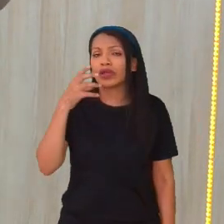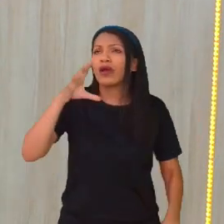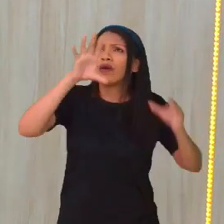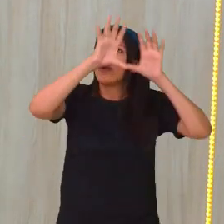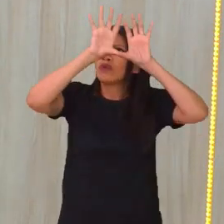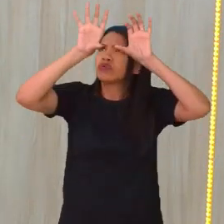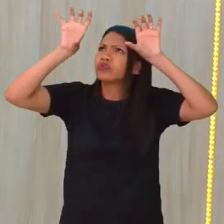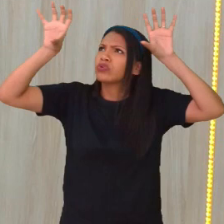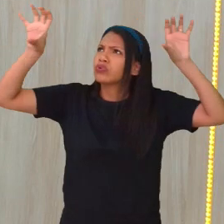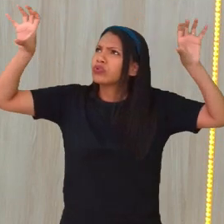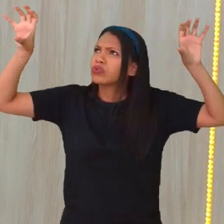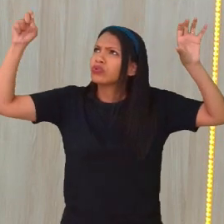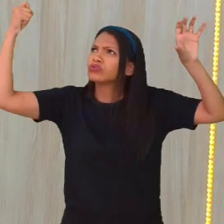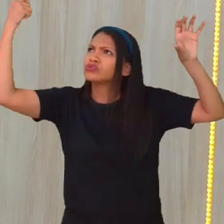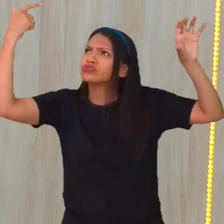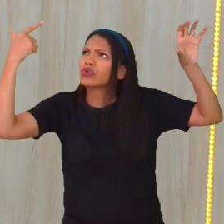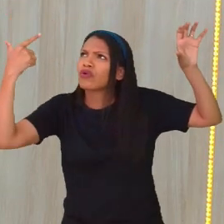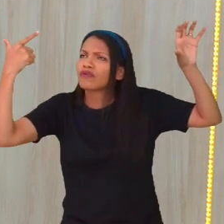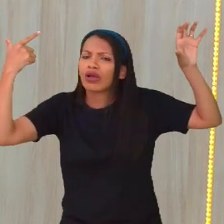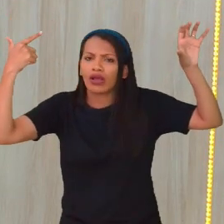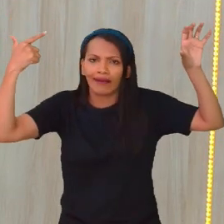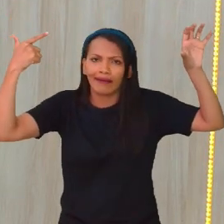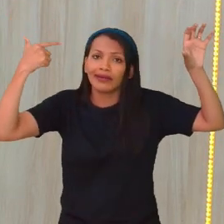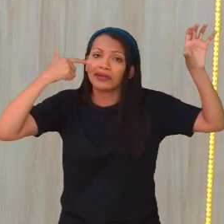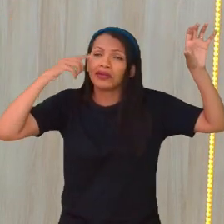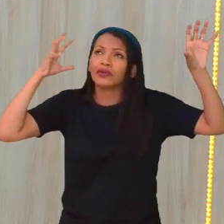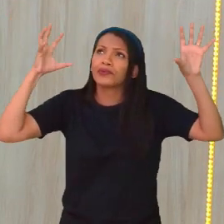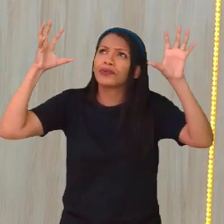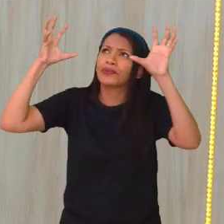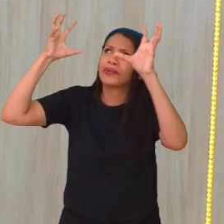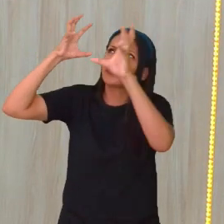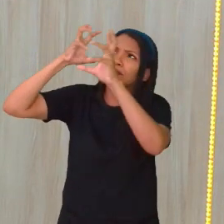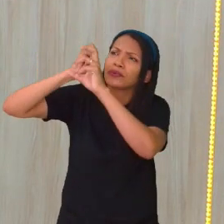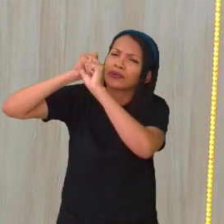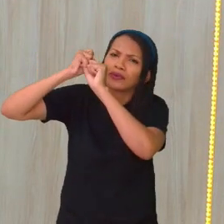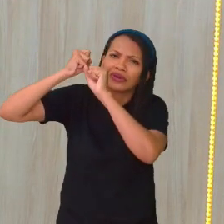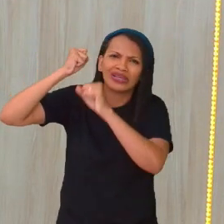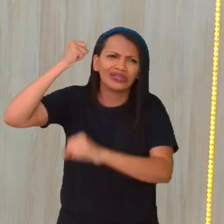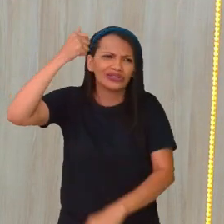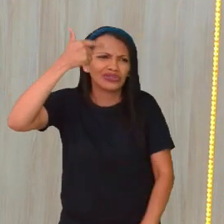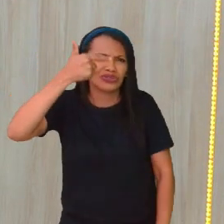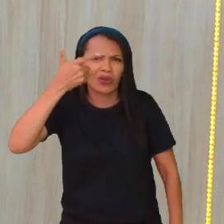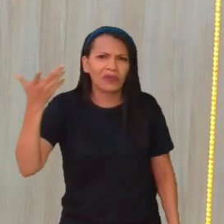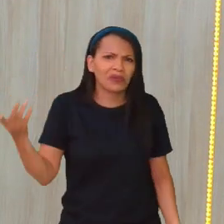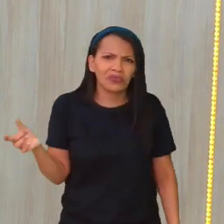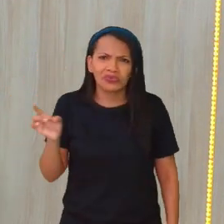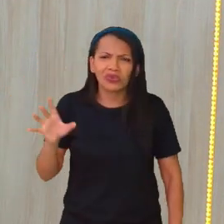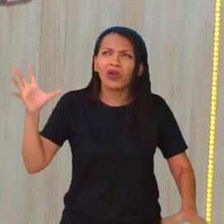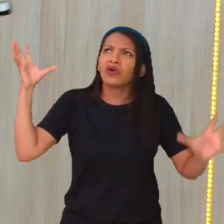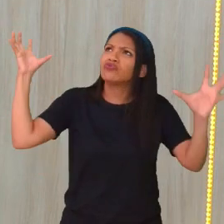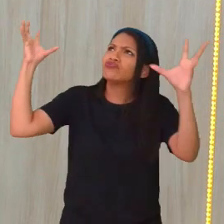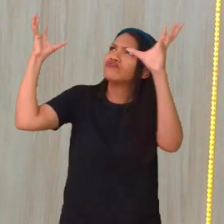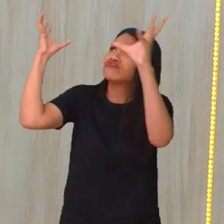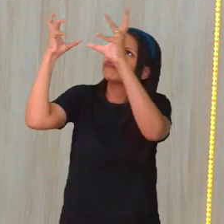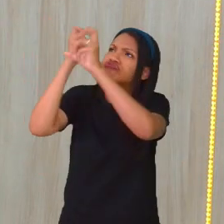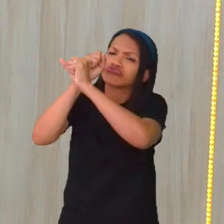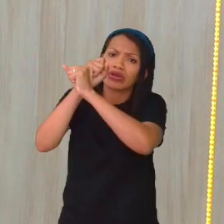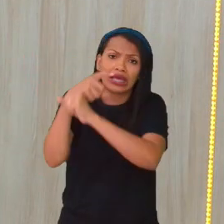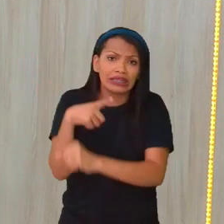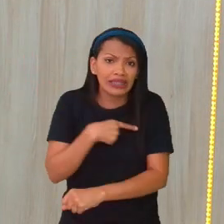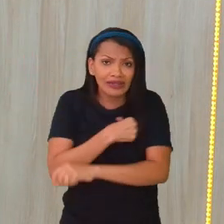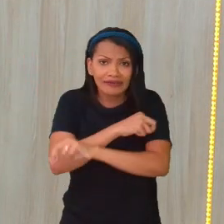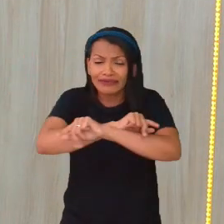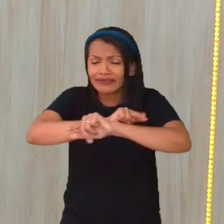todos. Então, o experimento aleatório é aquilo que vai acontecer, você tem uma série de